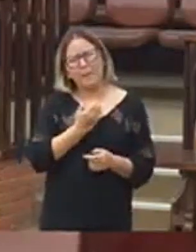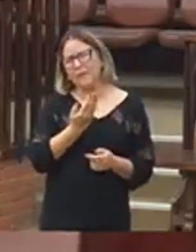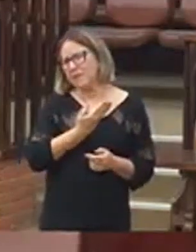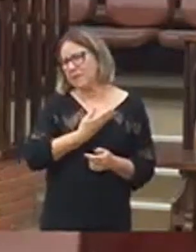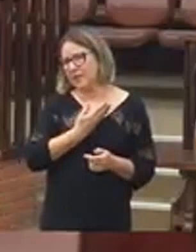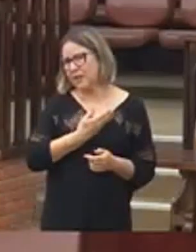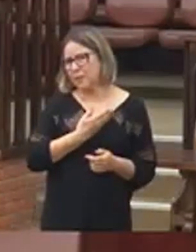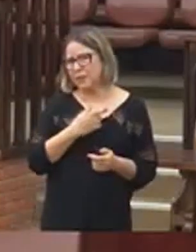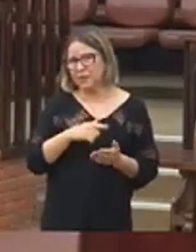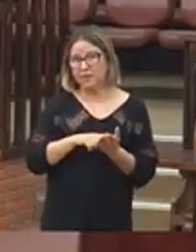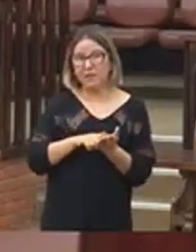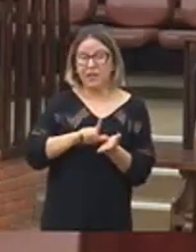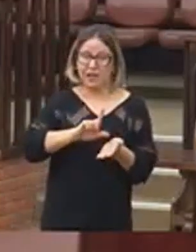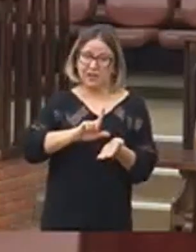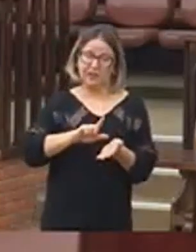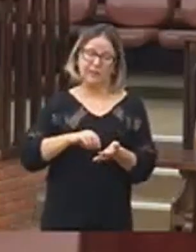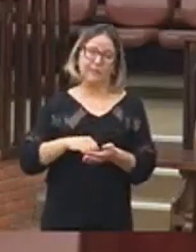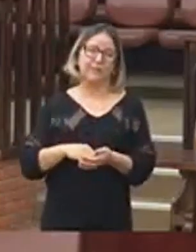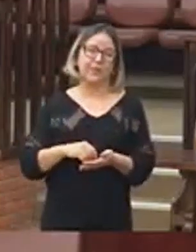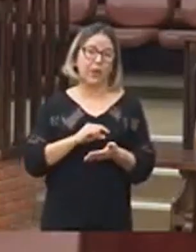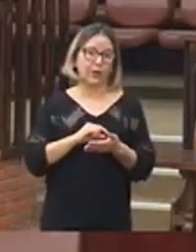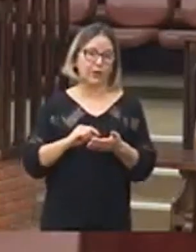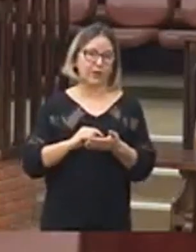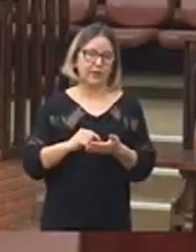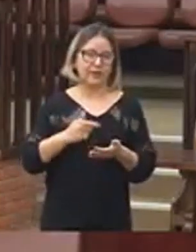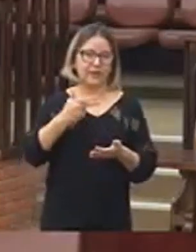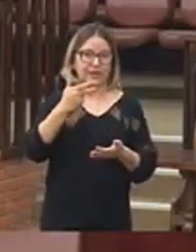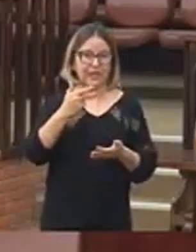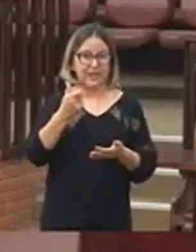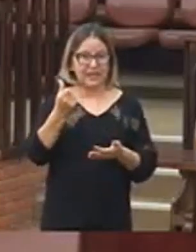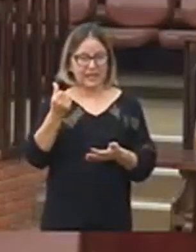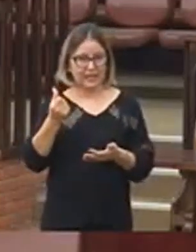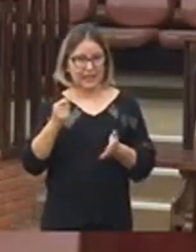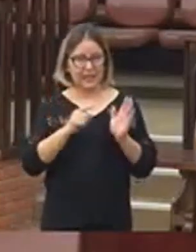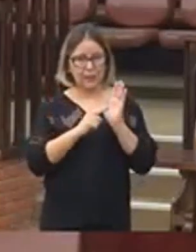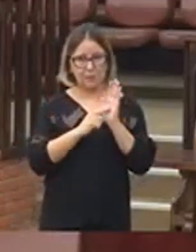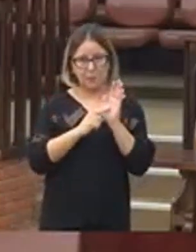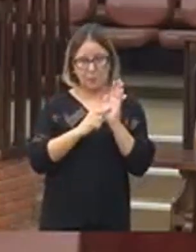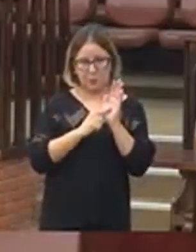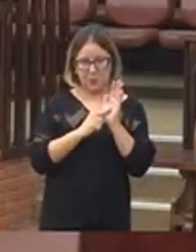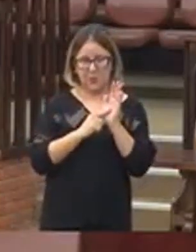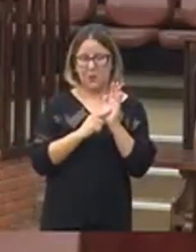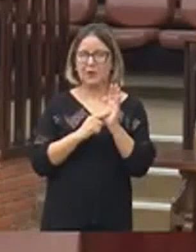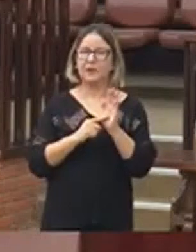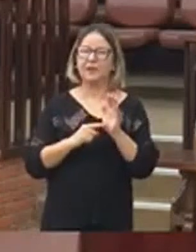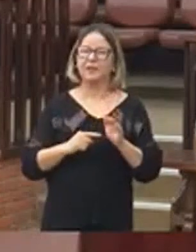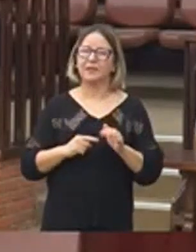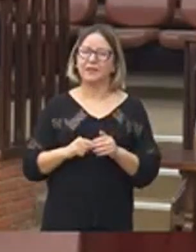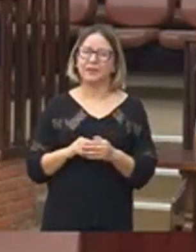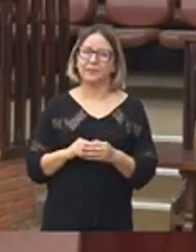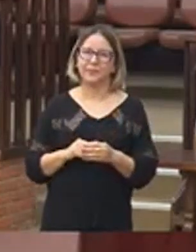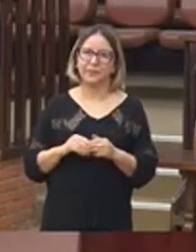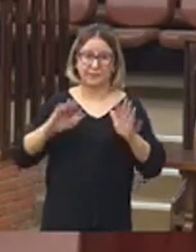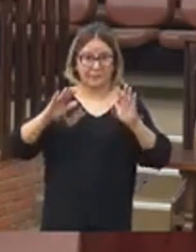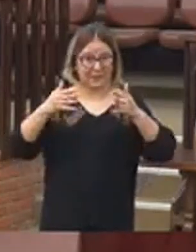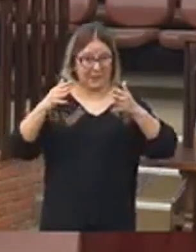versículo 36, que vai mostrar algo aí bem que chama a atenção disto.